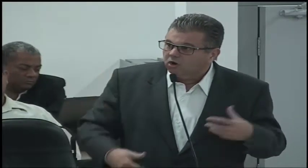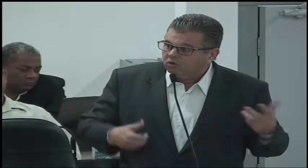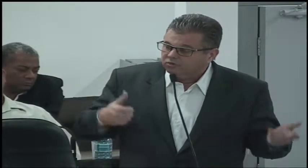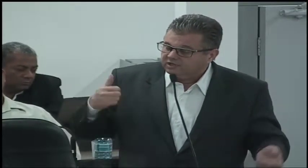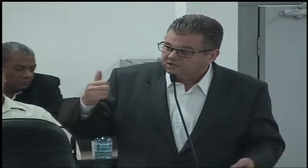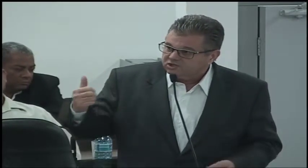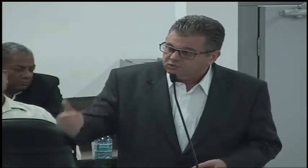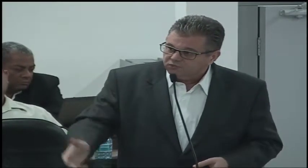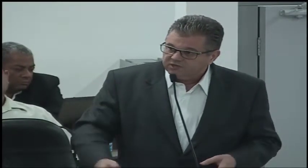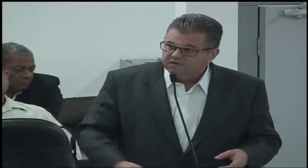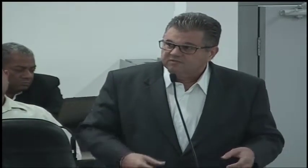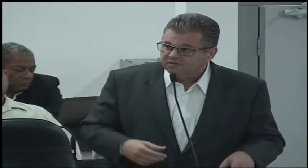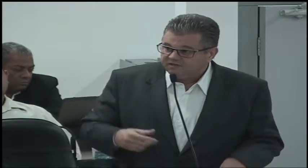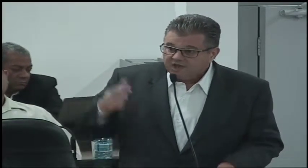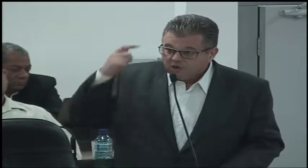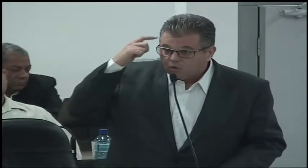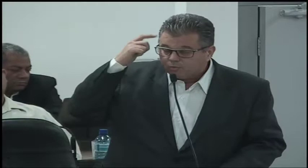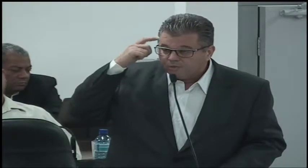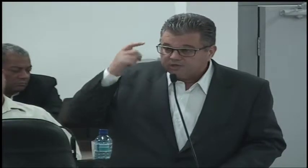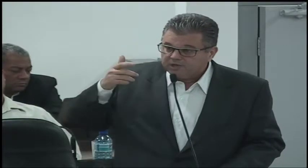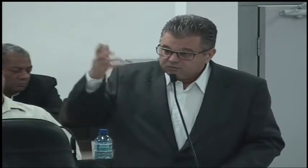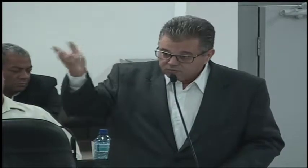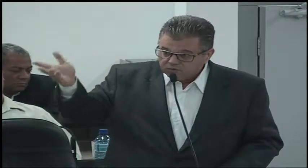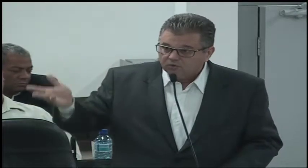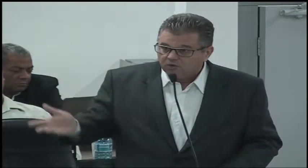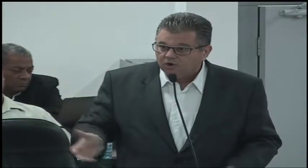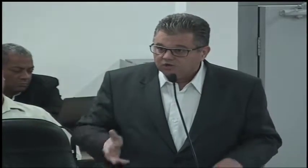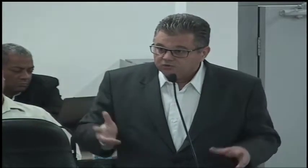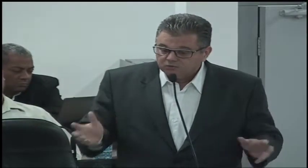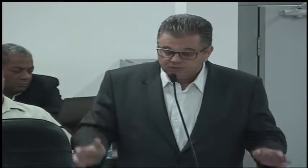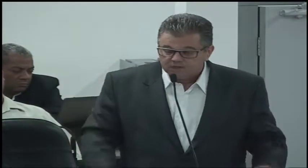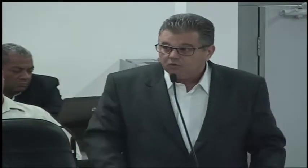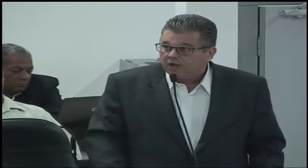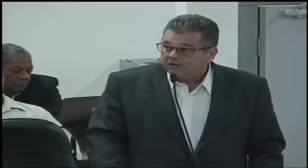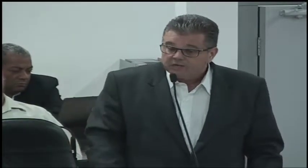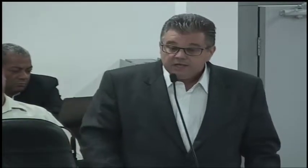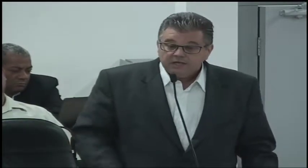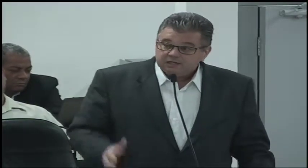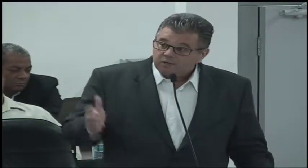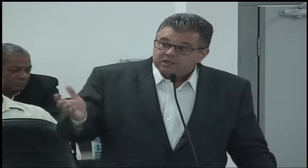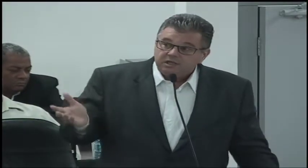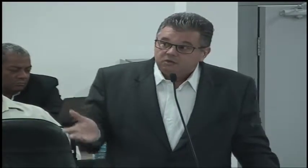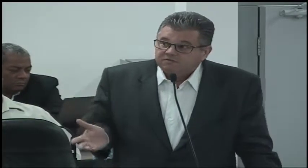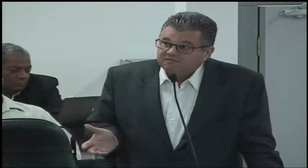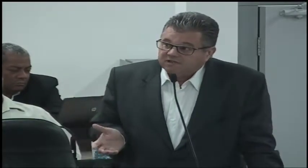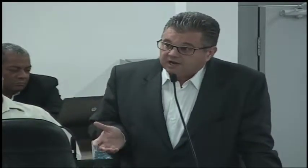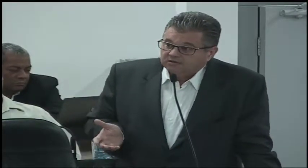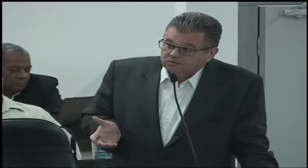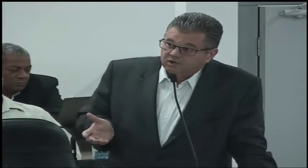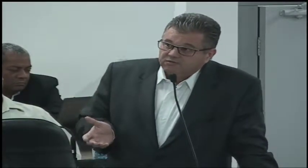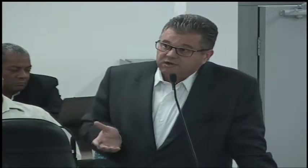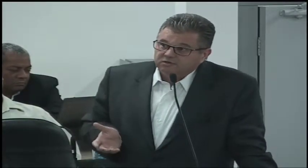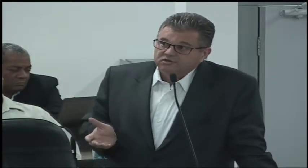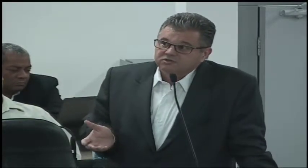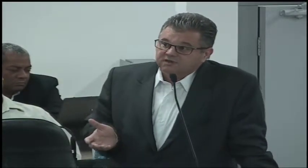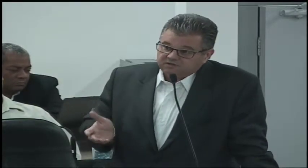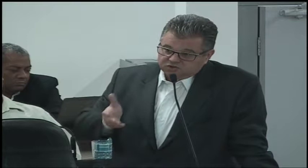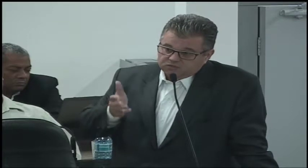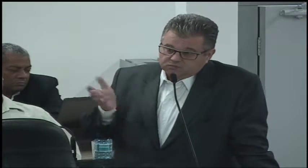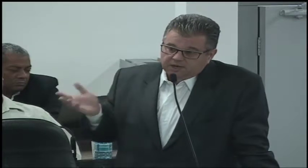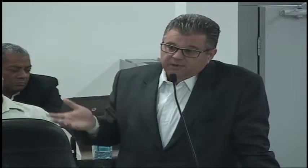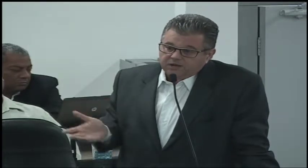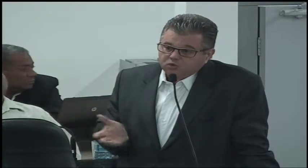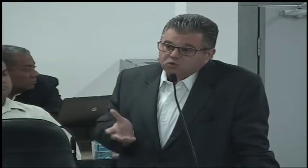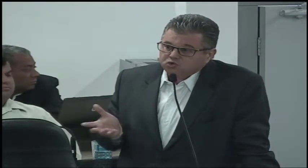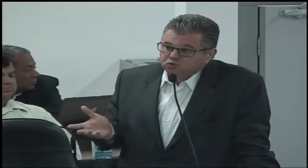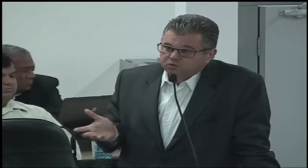atingindo órgãos, atingindo vísceras, comprometimento neurológico, todo aquele quadro. Então, aí deu esse start, doutor Rafael, da gente fazer, acho que